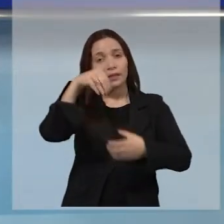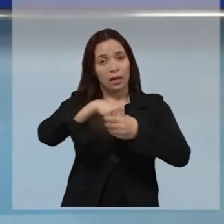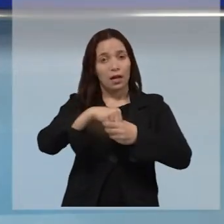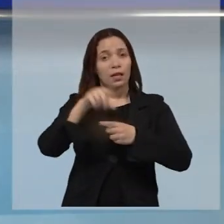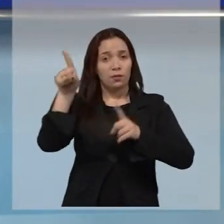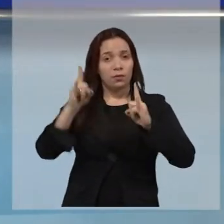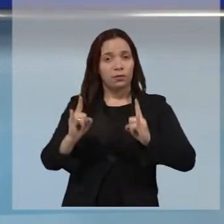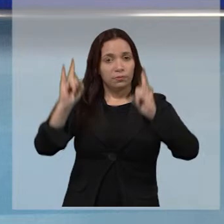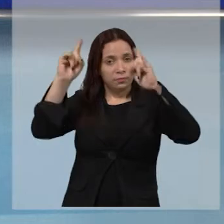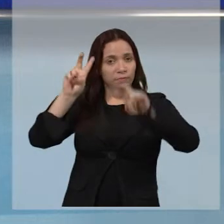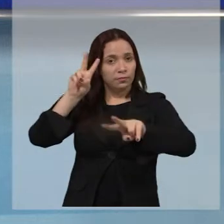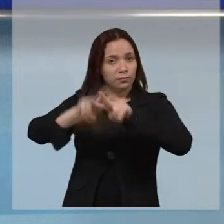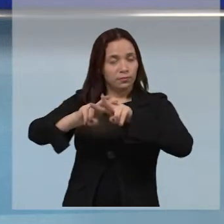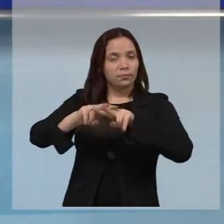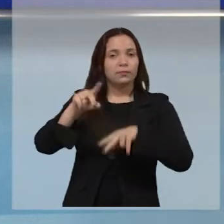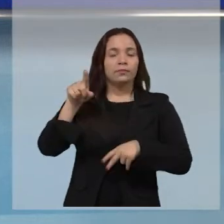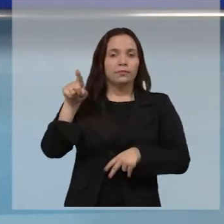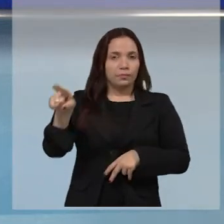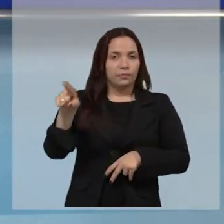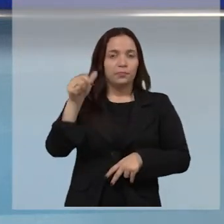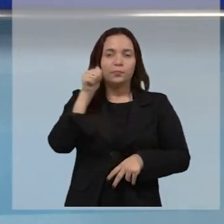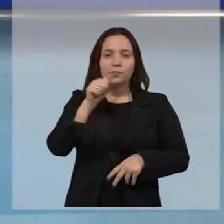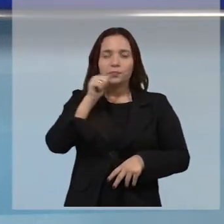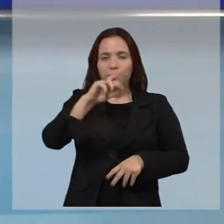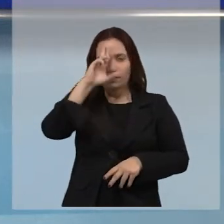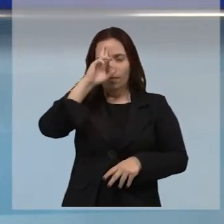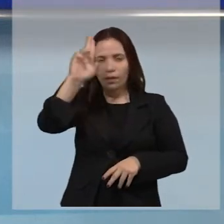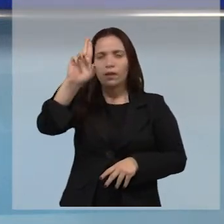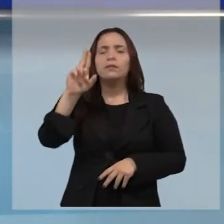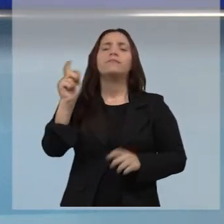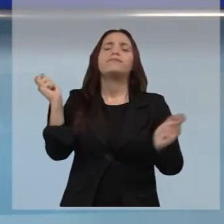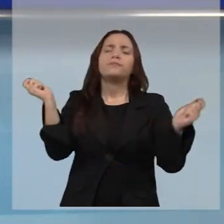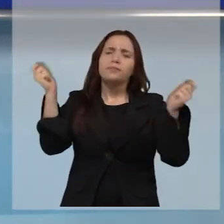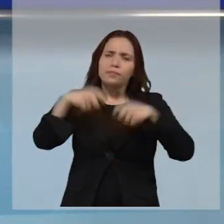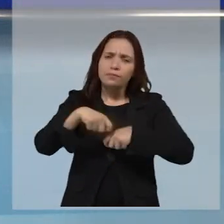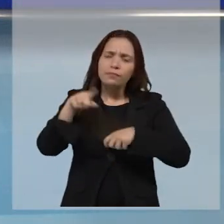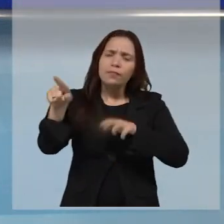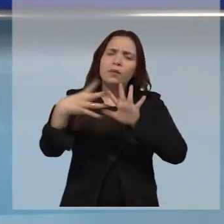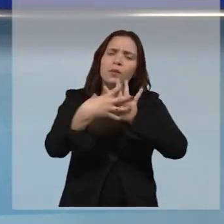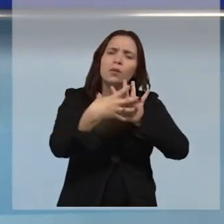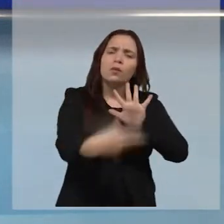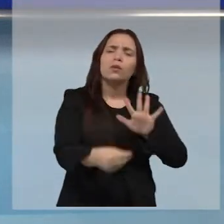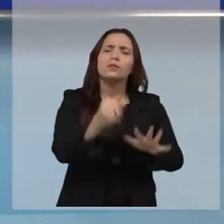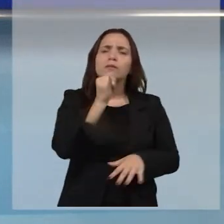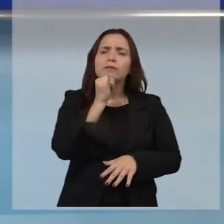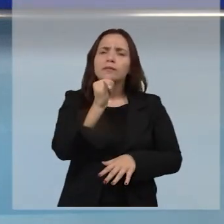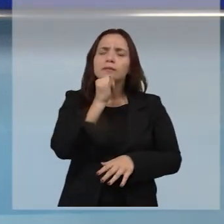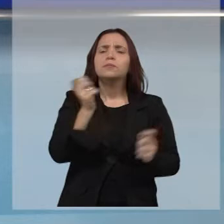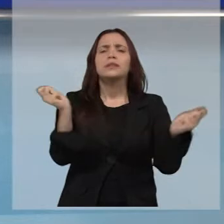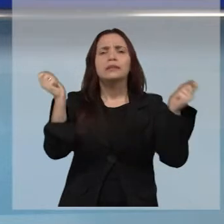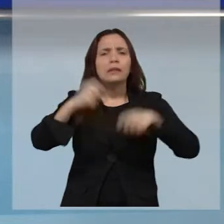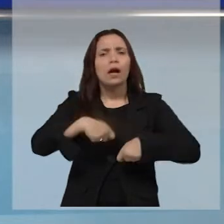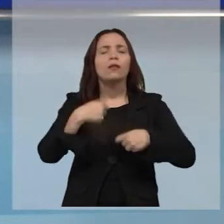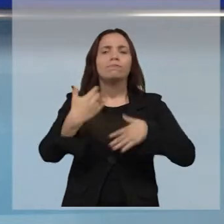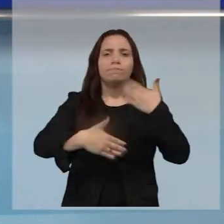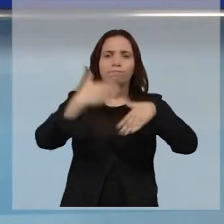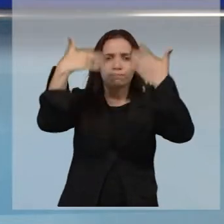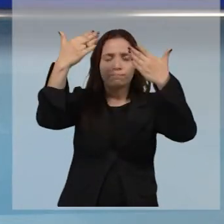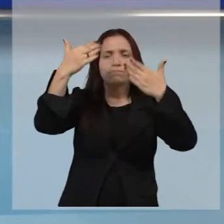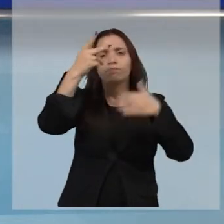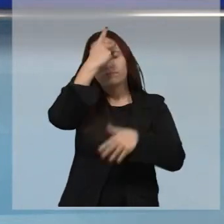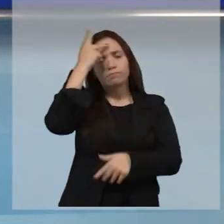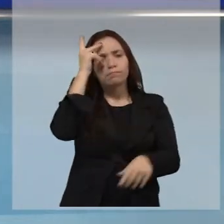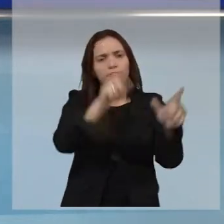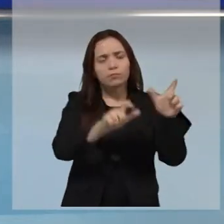lá dentro do Irmã Imelda, eu quero deixar isso bem claro para a sociedade, que tem jeito, há modelos, há exemplos de sucesso, de